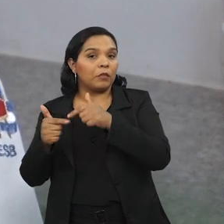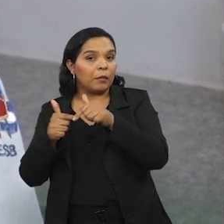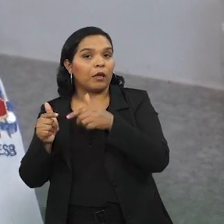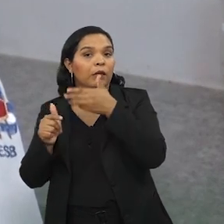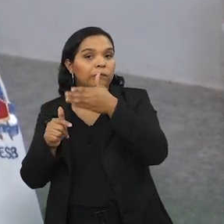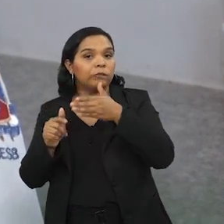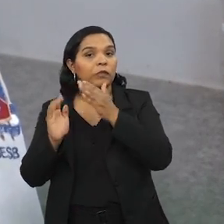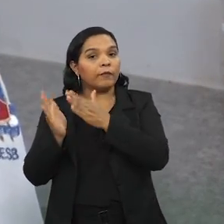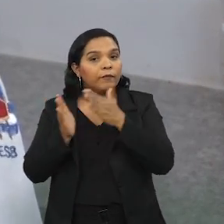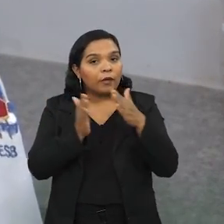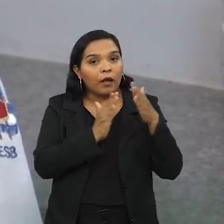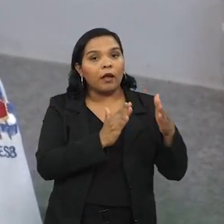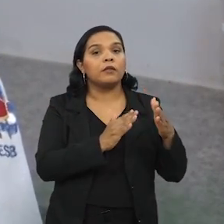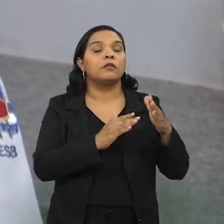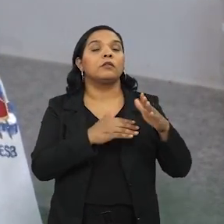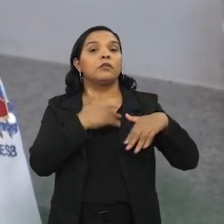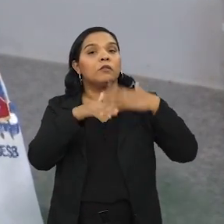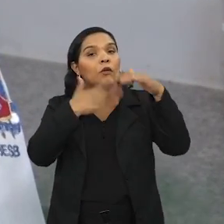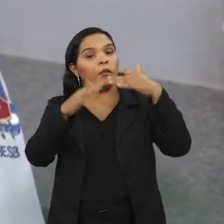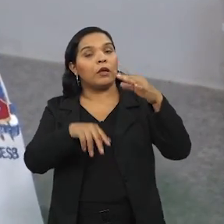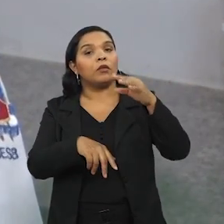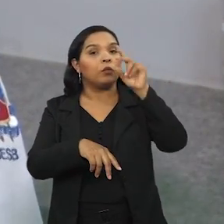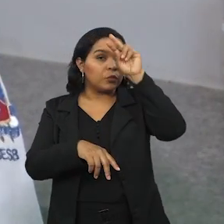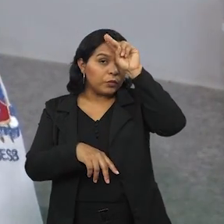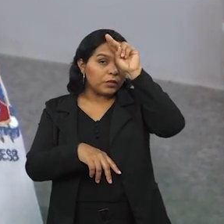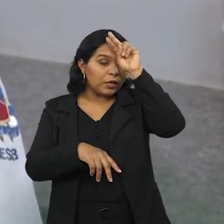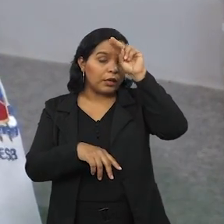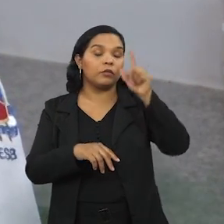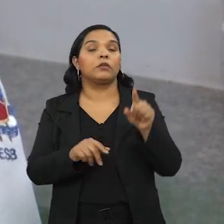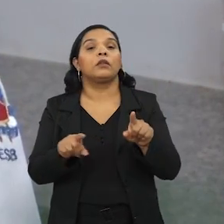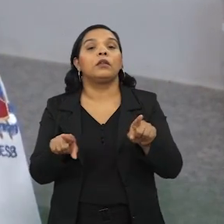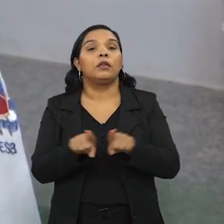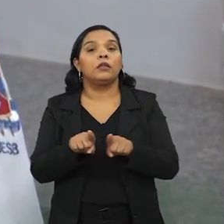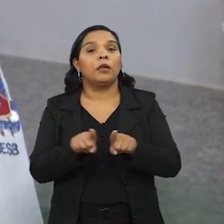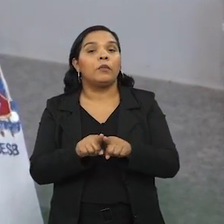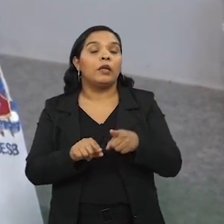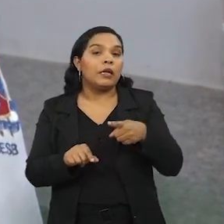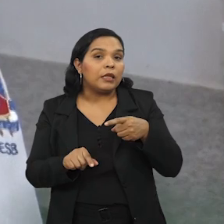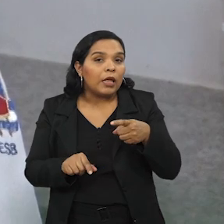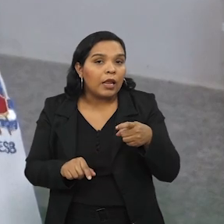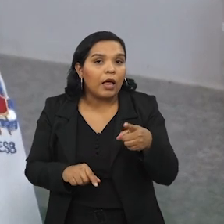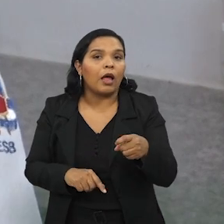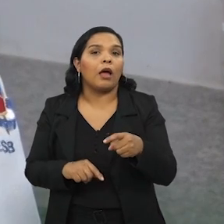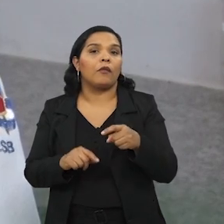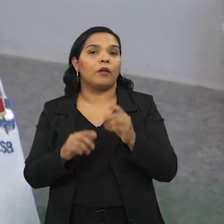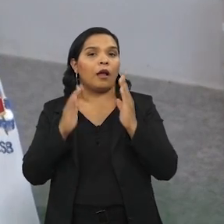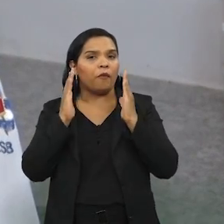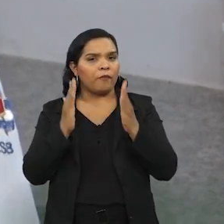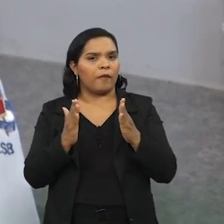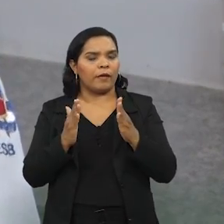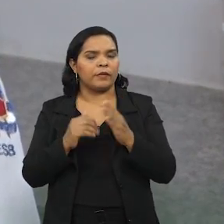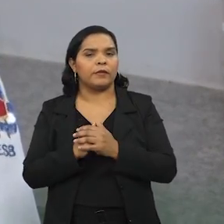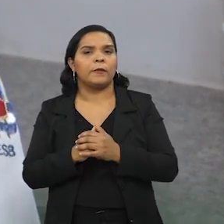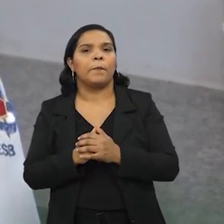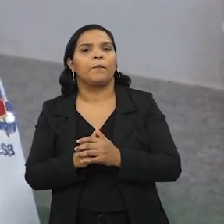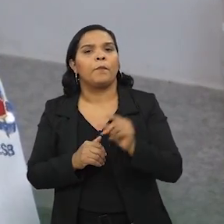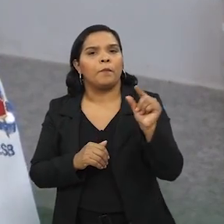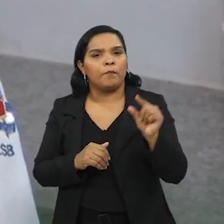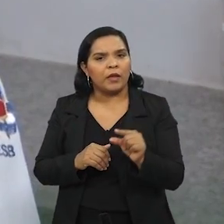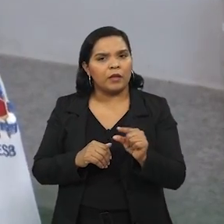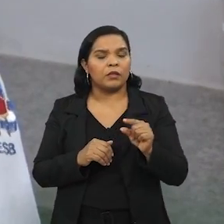em diferentes fases do desenvolvimento desses insetos e na larva, como é uma fase